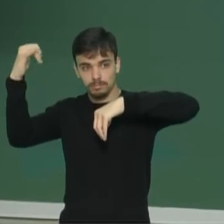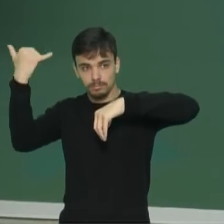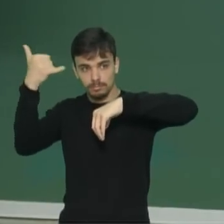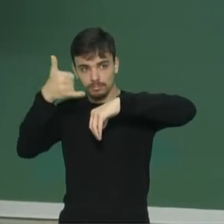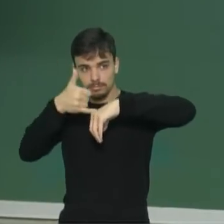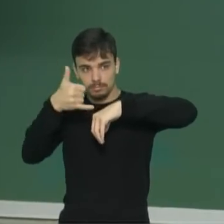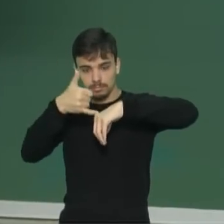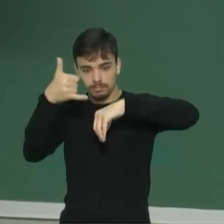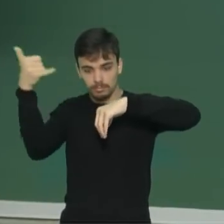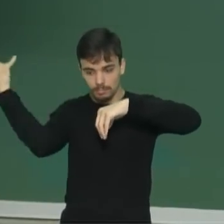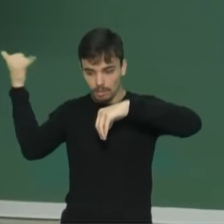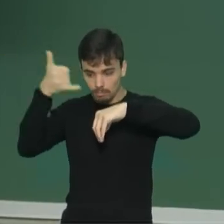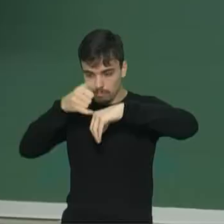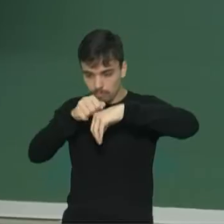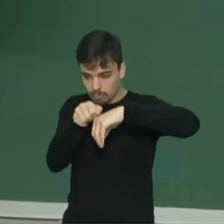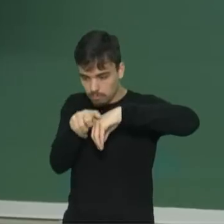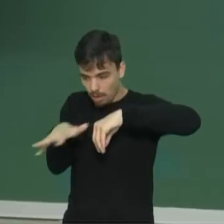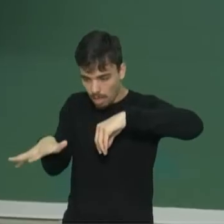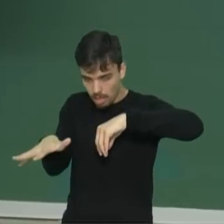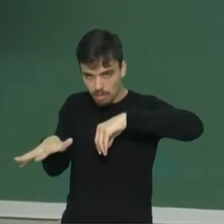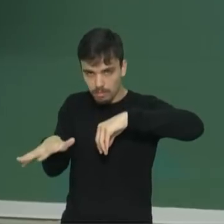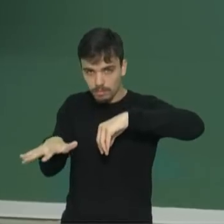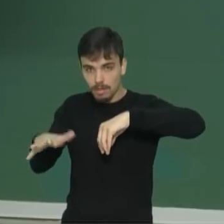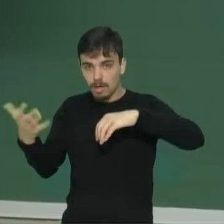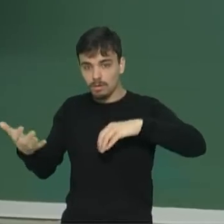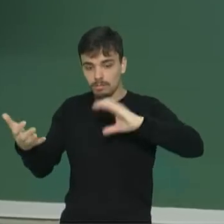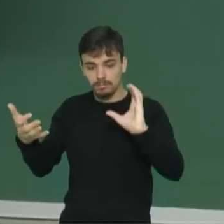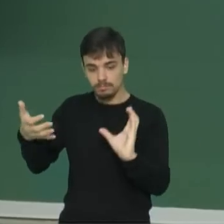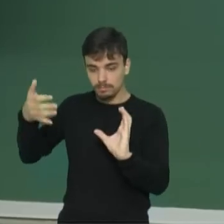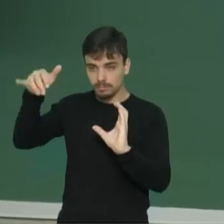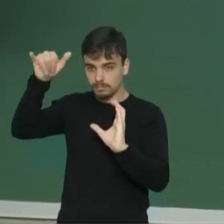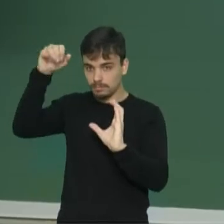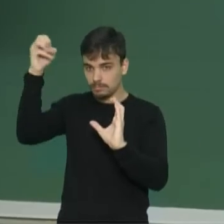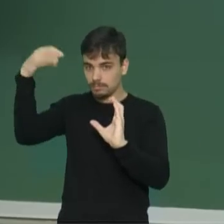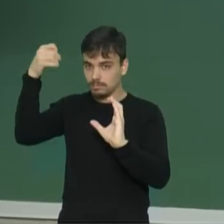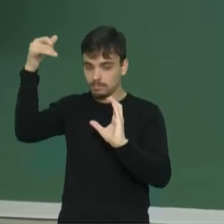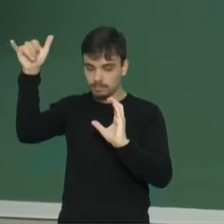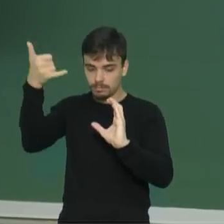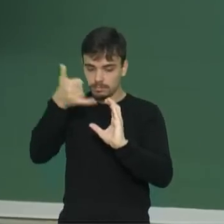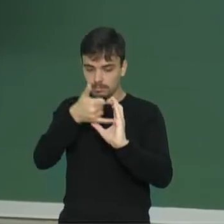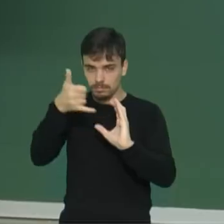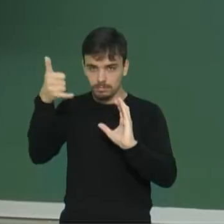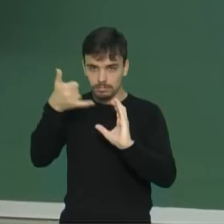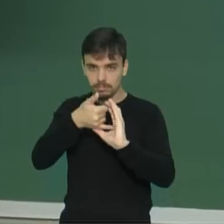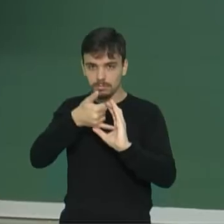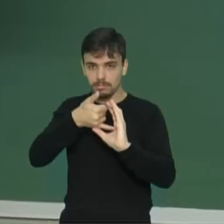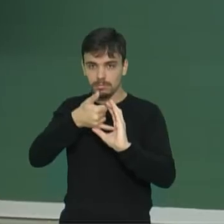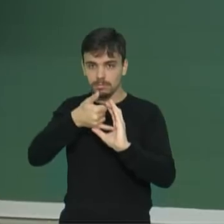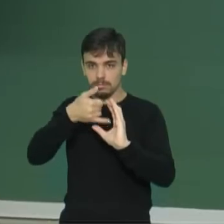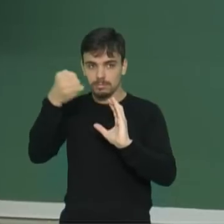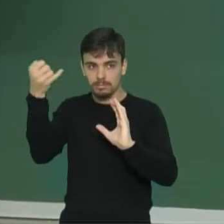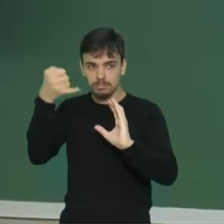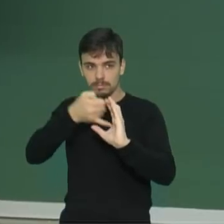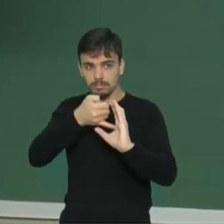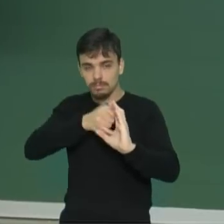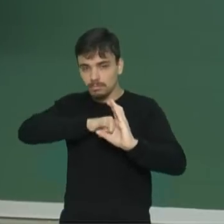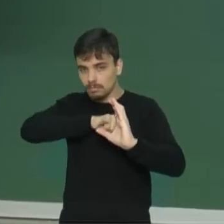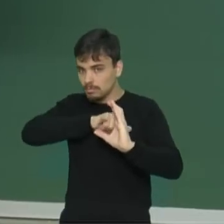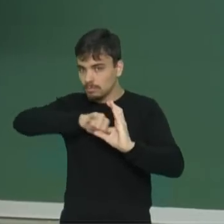sai espalhada. O espelho côncavo, a luz bate nele e sai